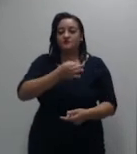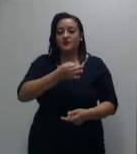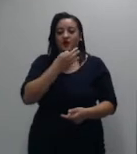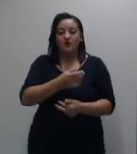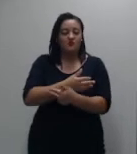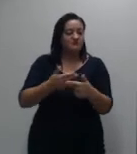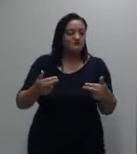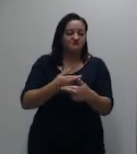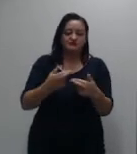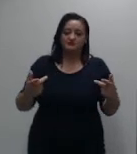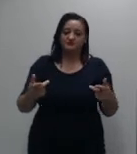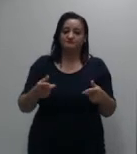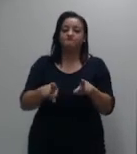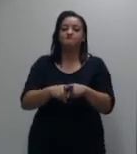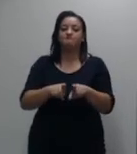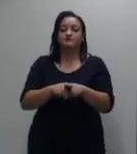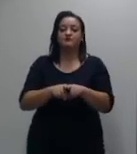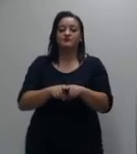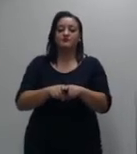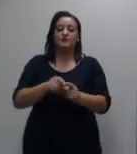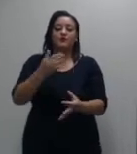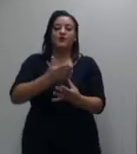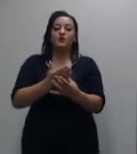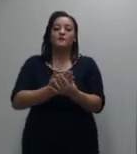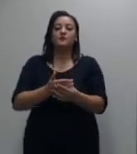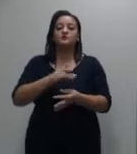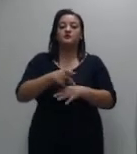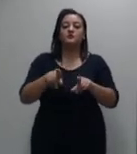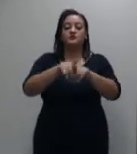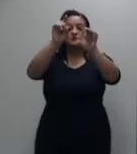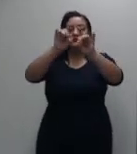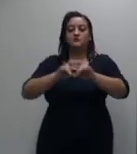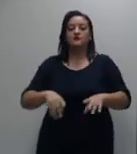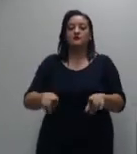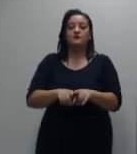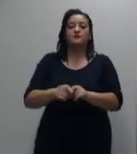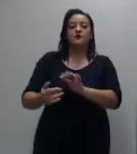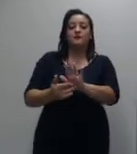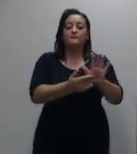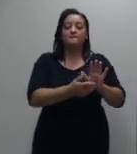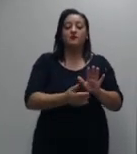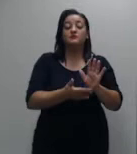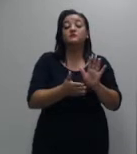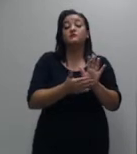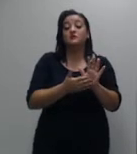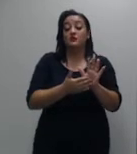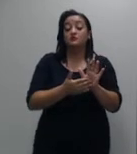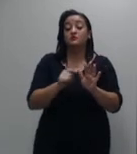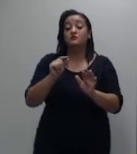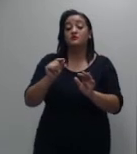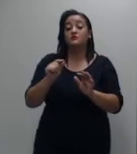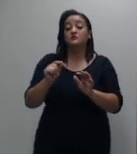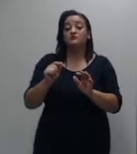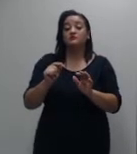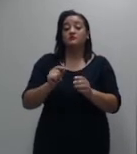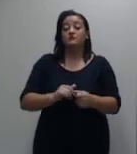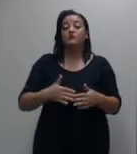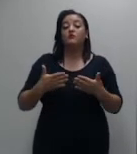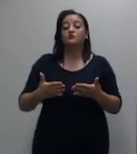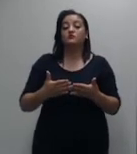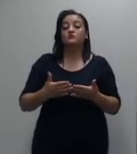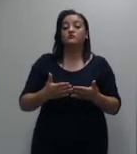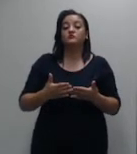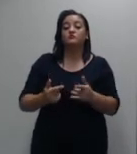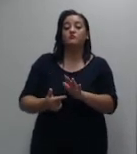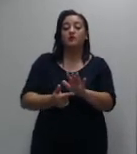variados ação no caso especificamente que apresentam a contestação onde se